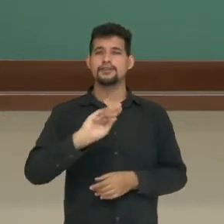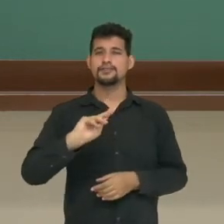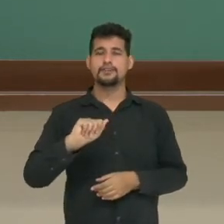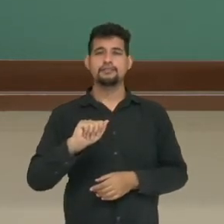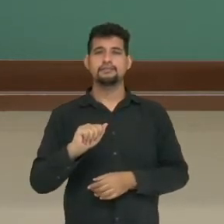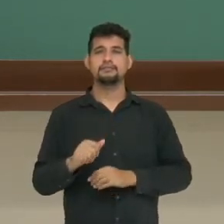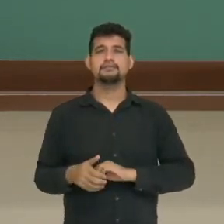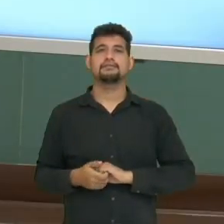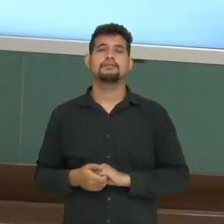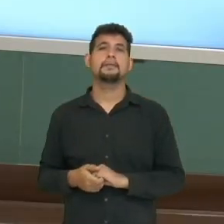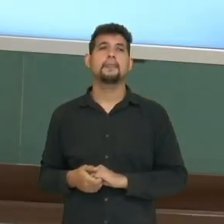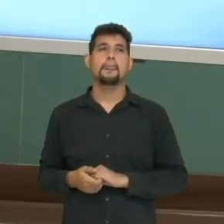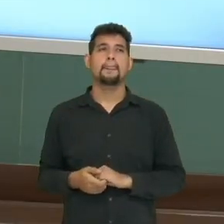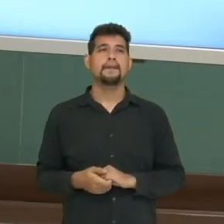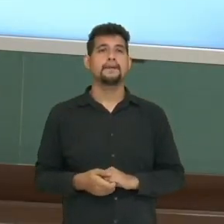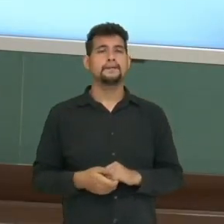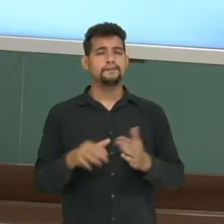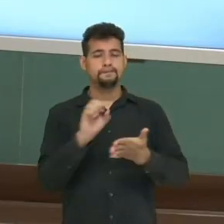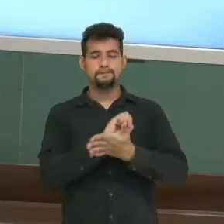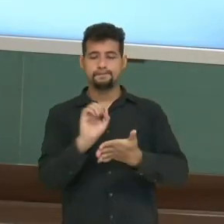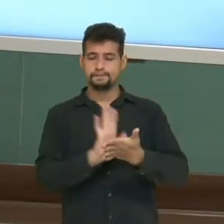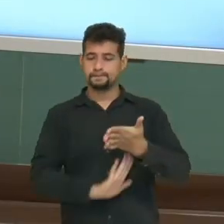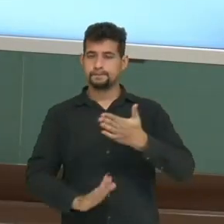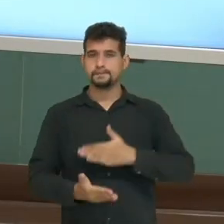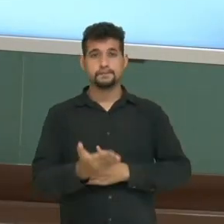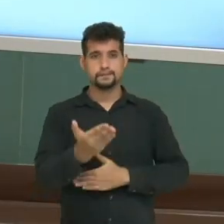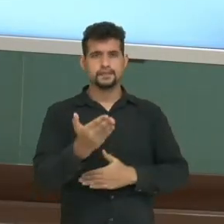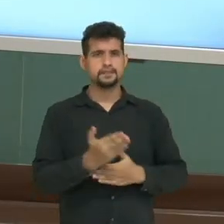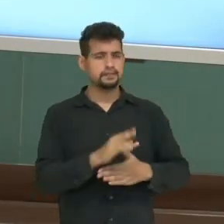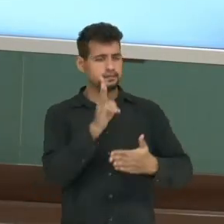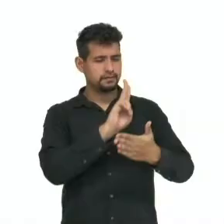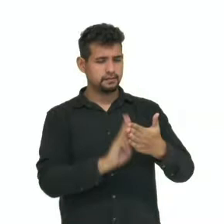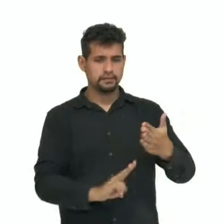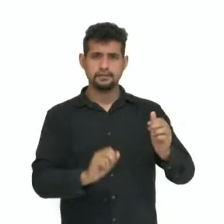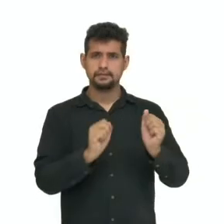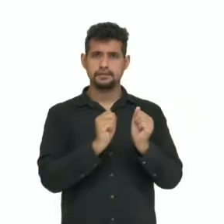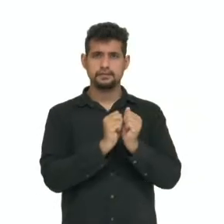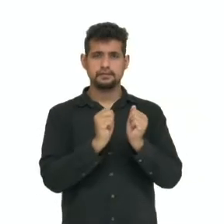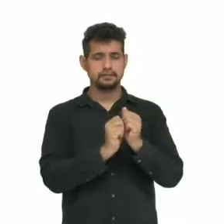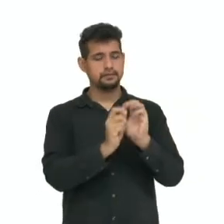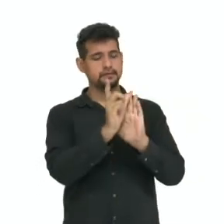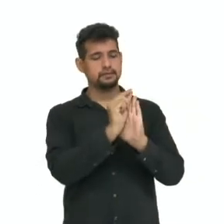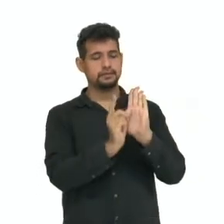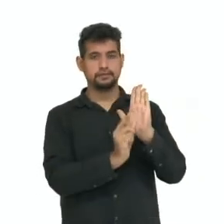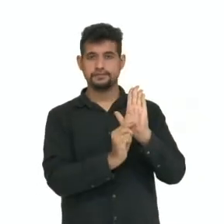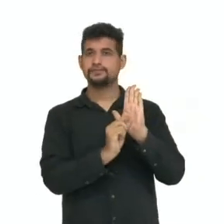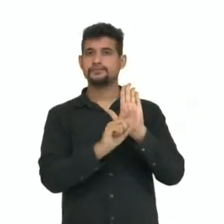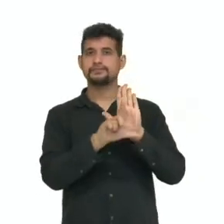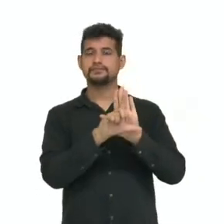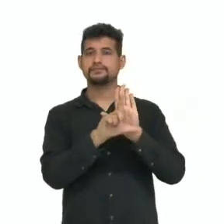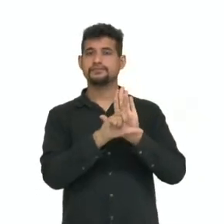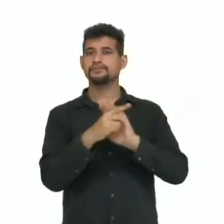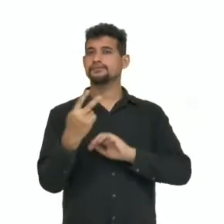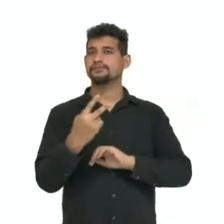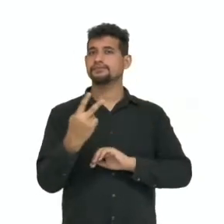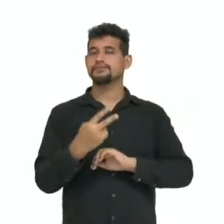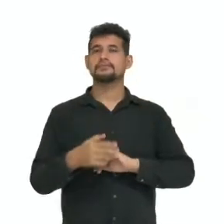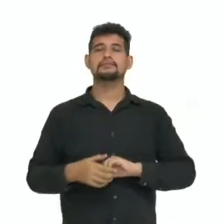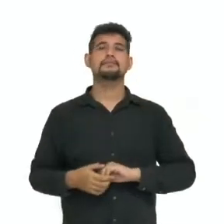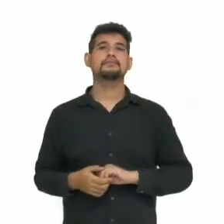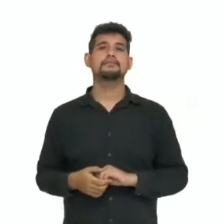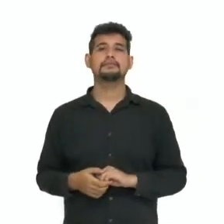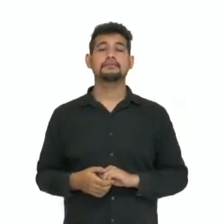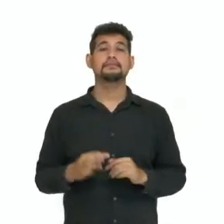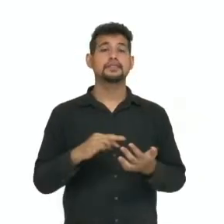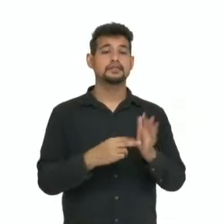Richa. Exercício para você, leia comigo esse artigo de lei a seguir, o artigo 2º, que é